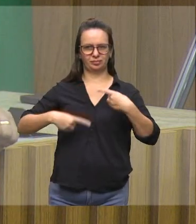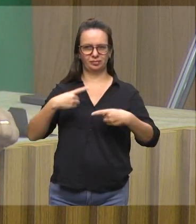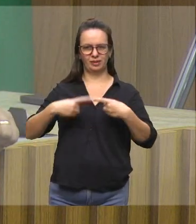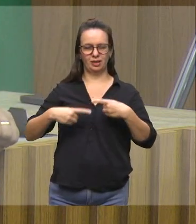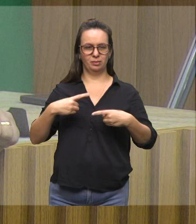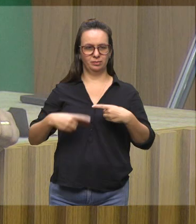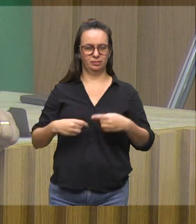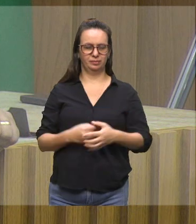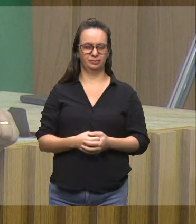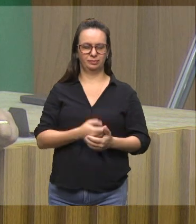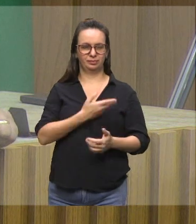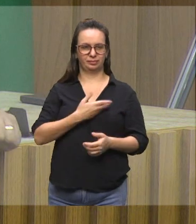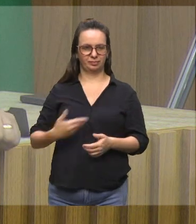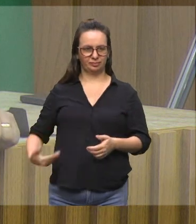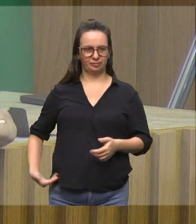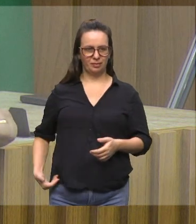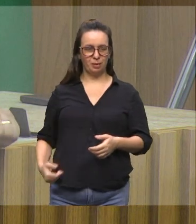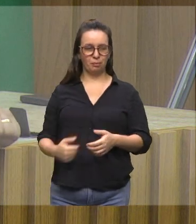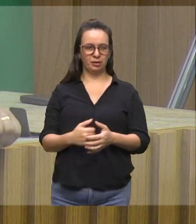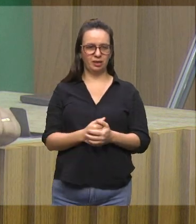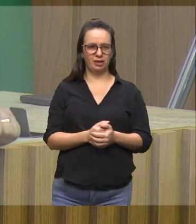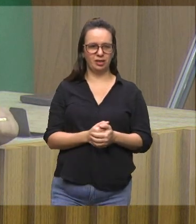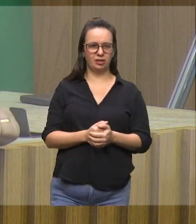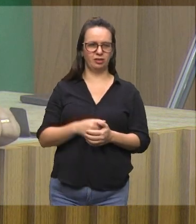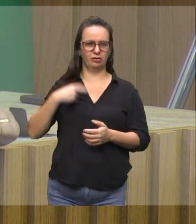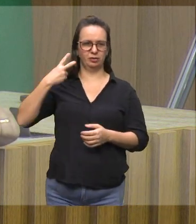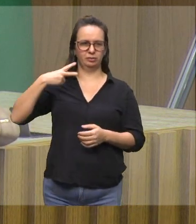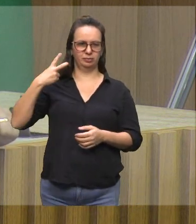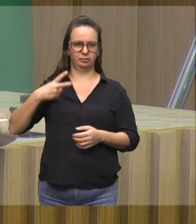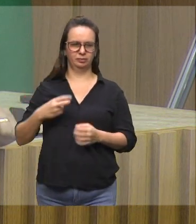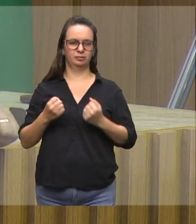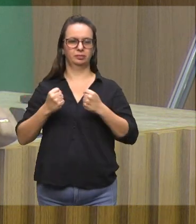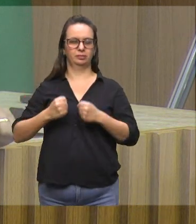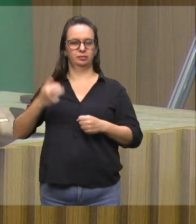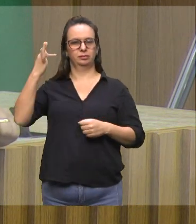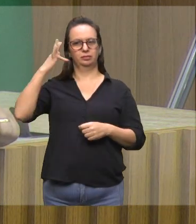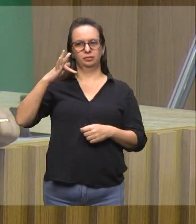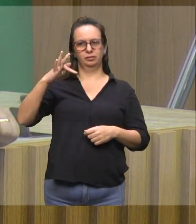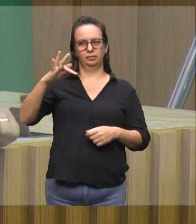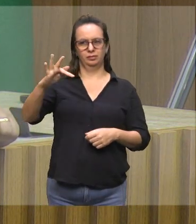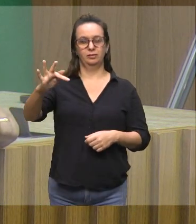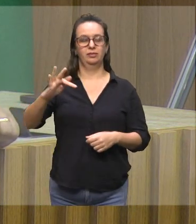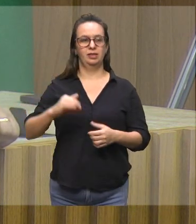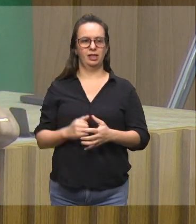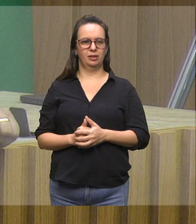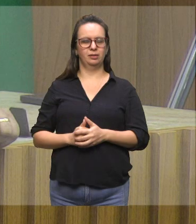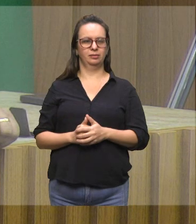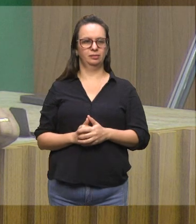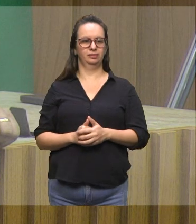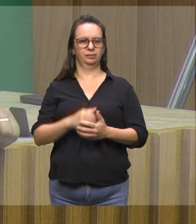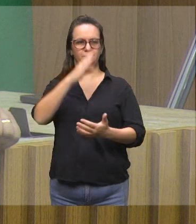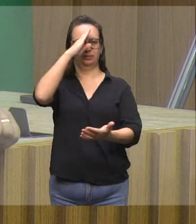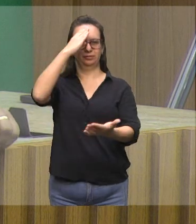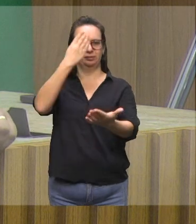também adotadas pelo vereador vão ter um protagonismo maior. E nós acreditamos que isso também é uma boa